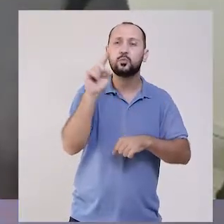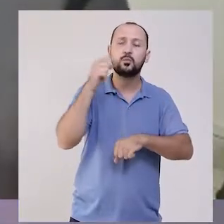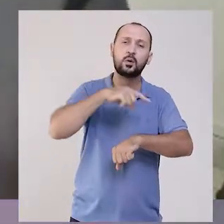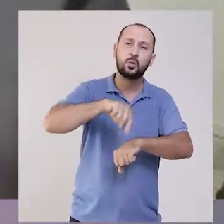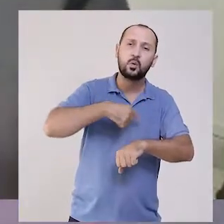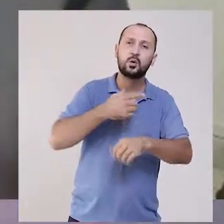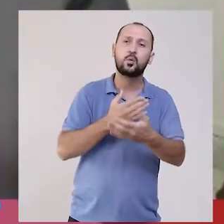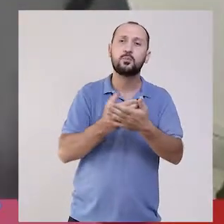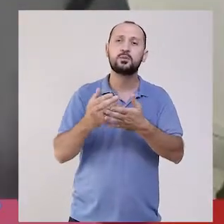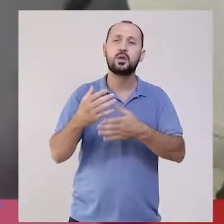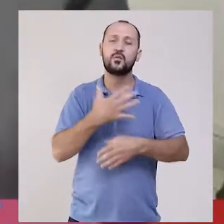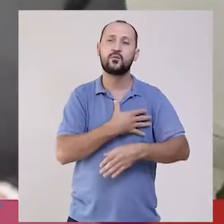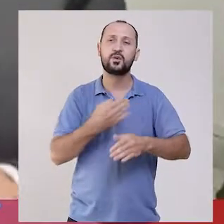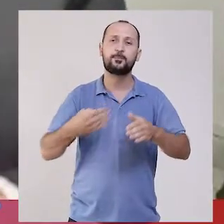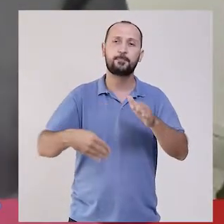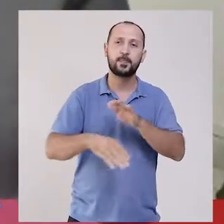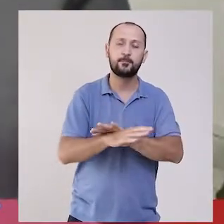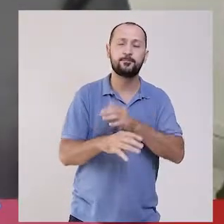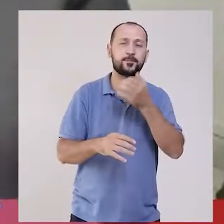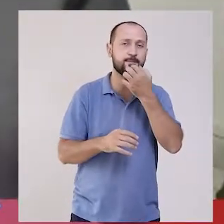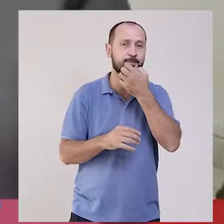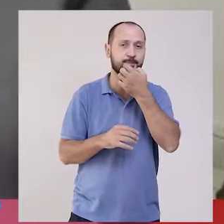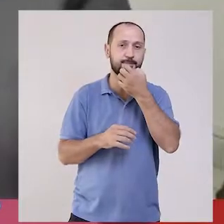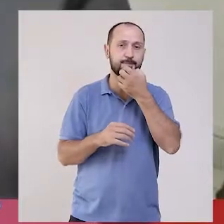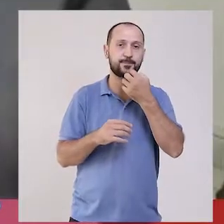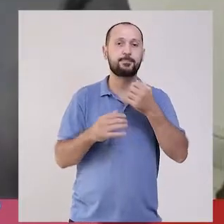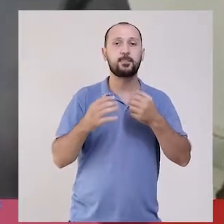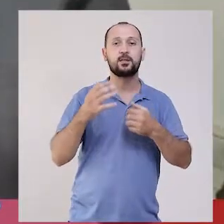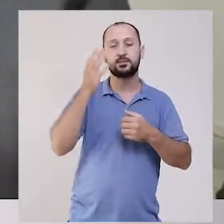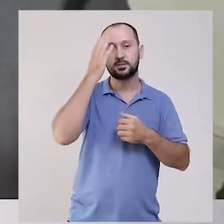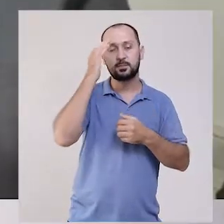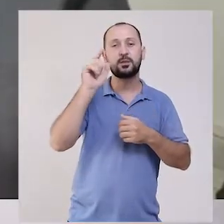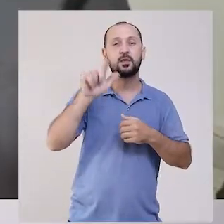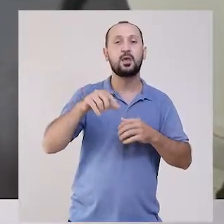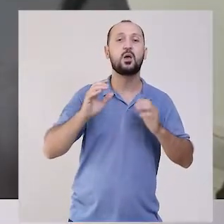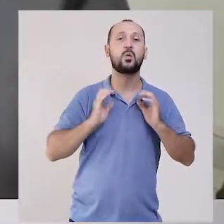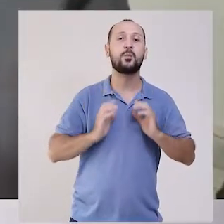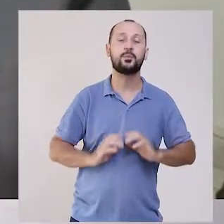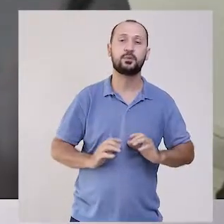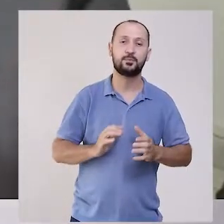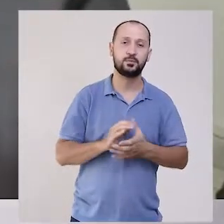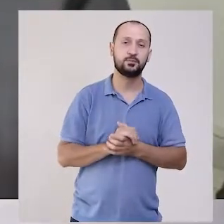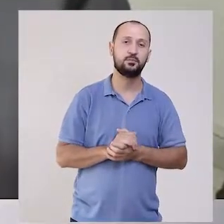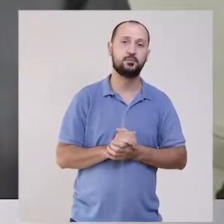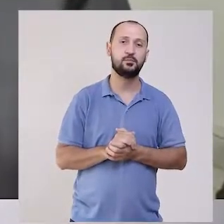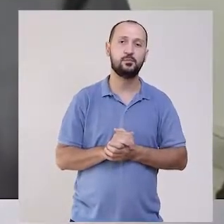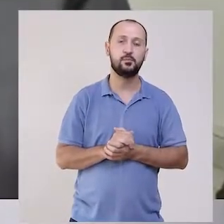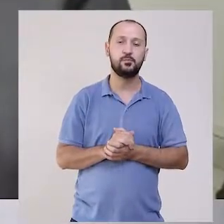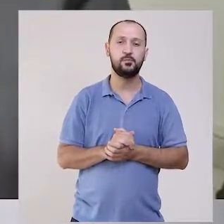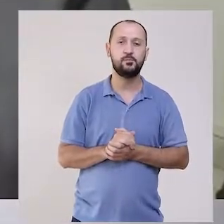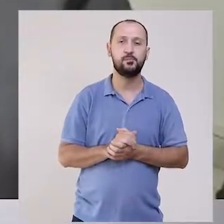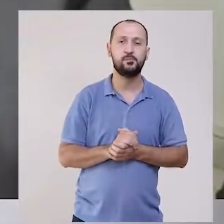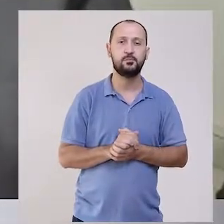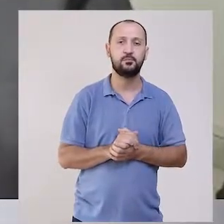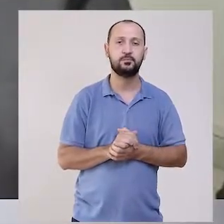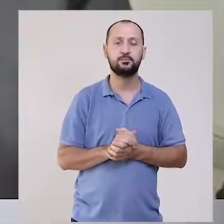a receber visitas. Hoje a gente já conhece um pouquinho mais do comportamento do vírus, por